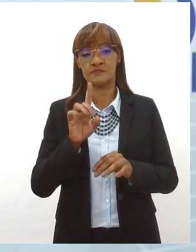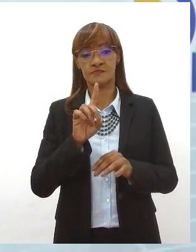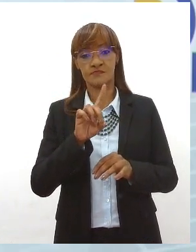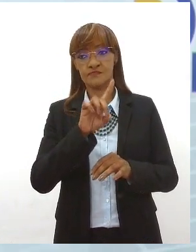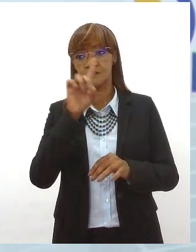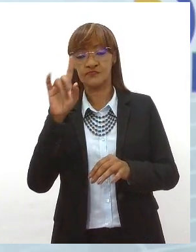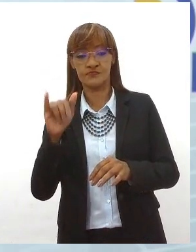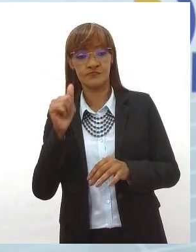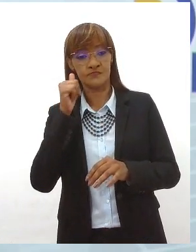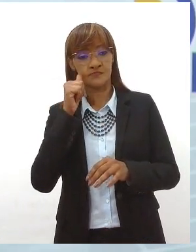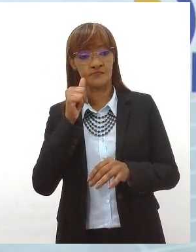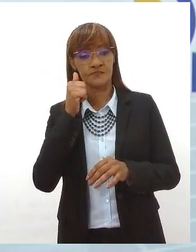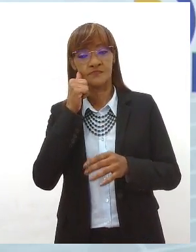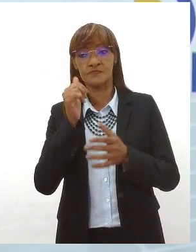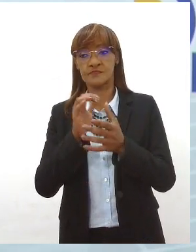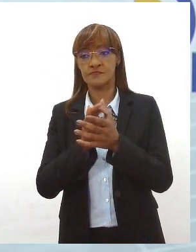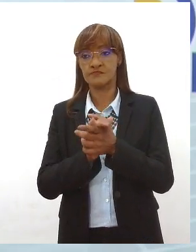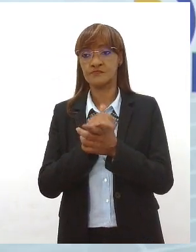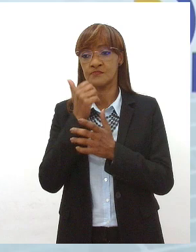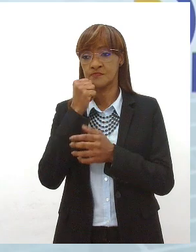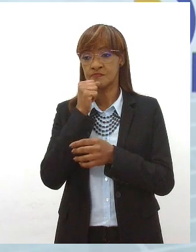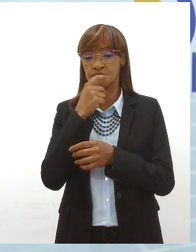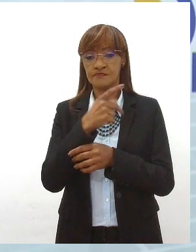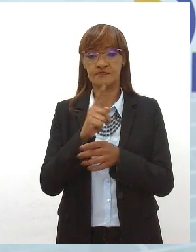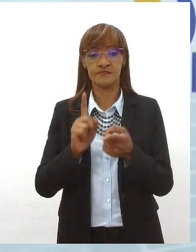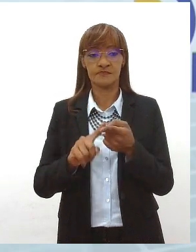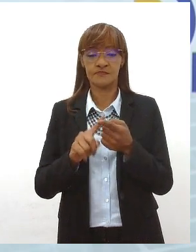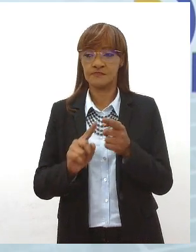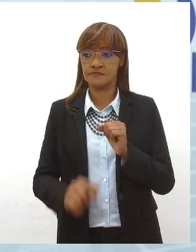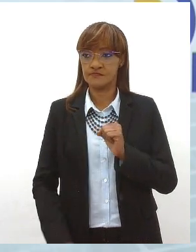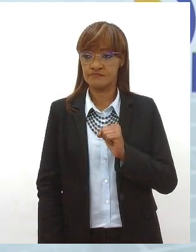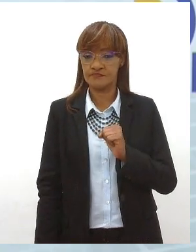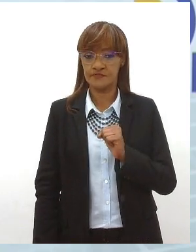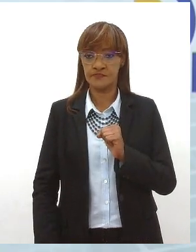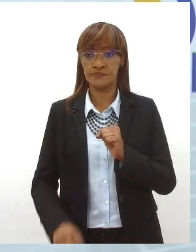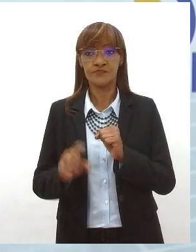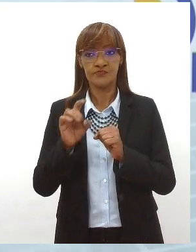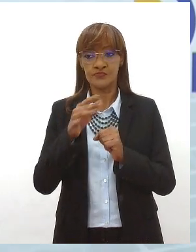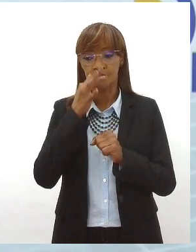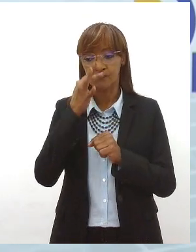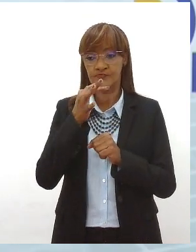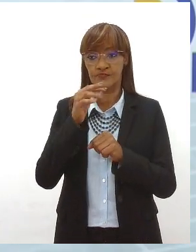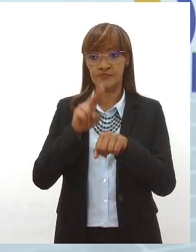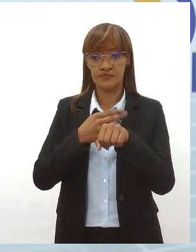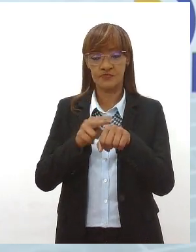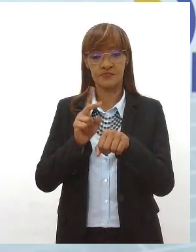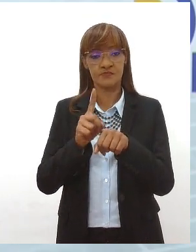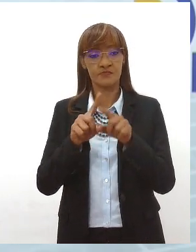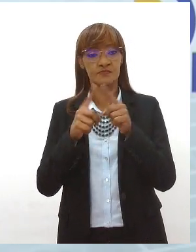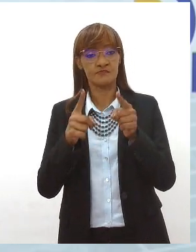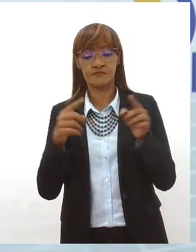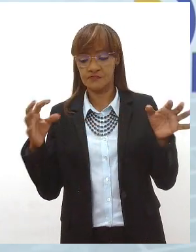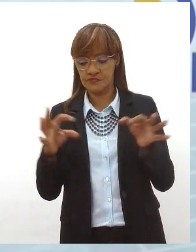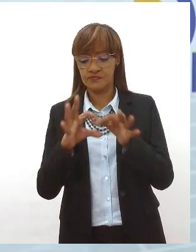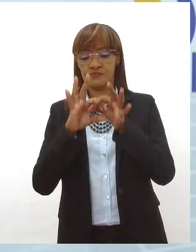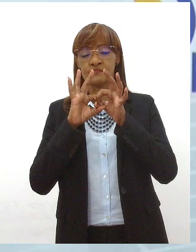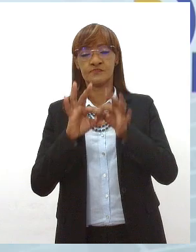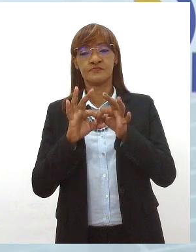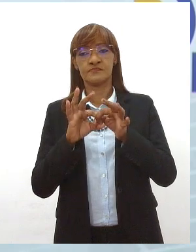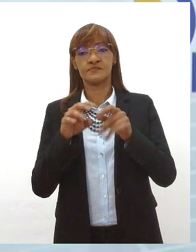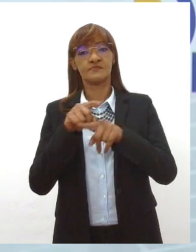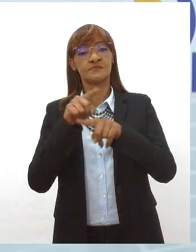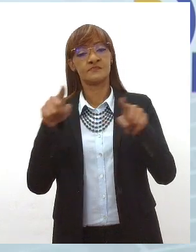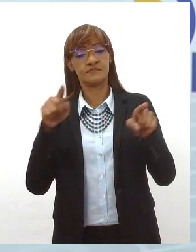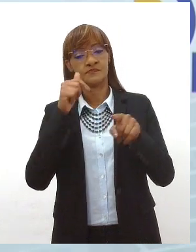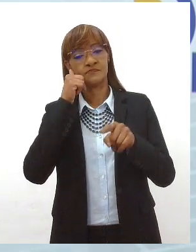é apenas um dia de flores e um dia de chocolates, mas um dia também que está unido a essas mulheres, visto que um levantamento apontou que 18 milhões